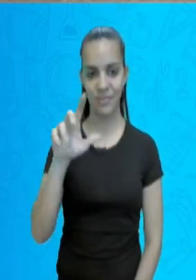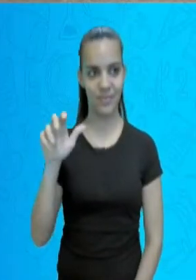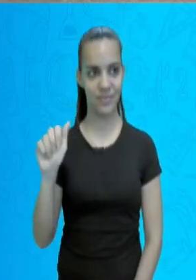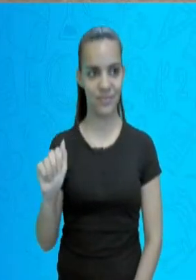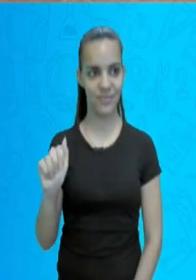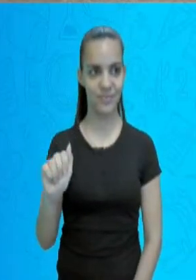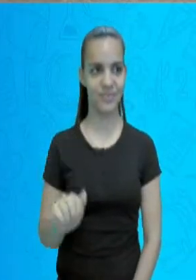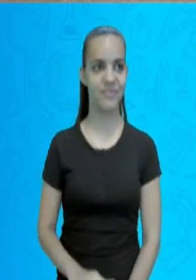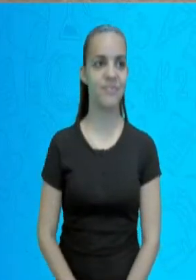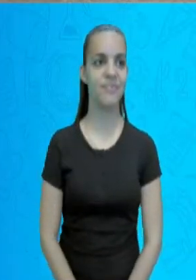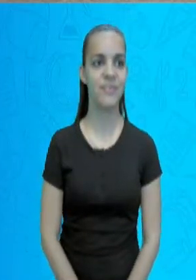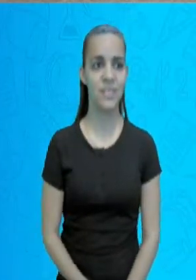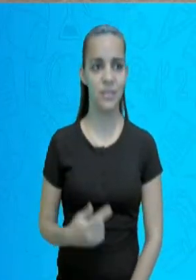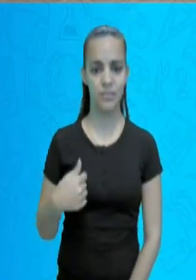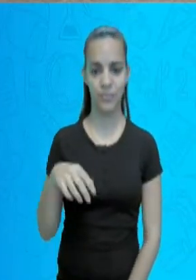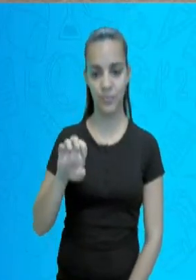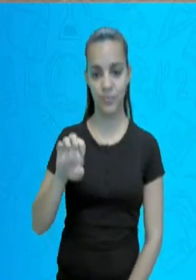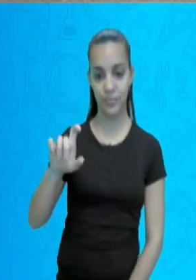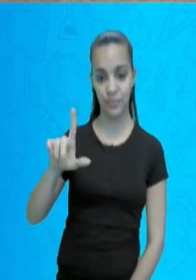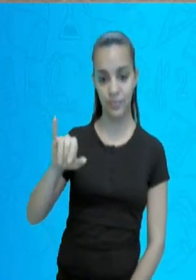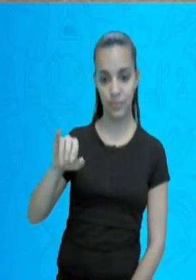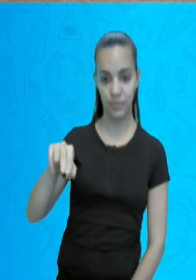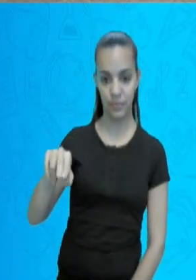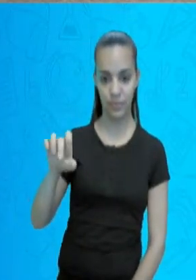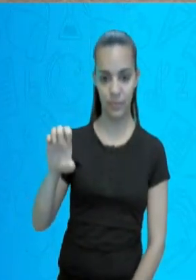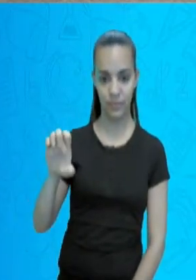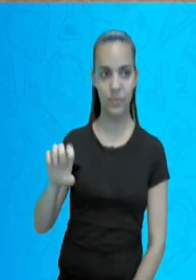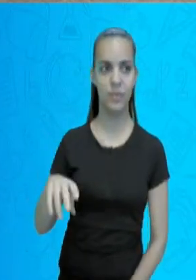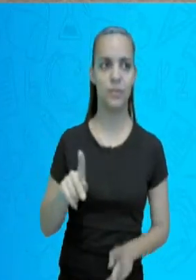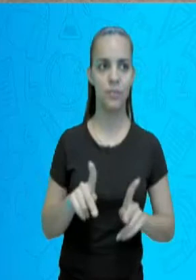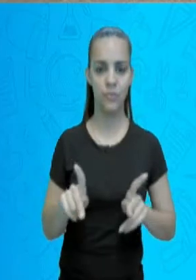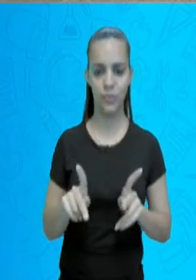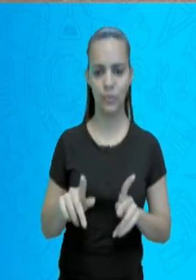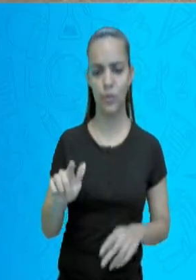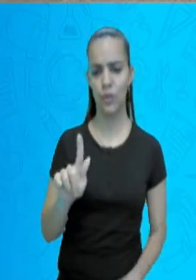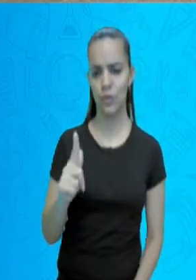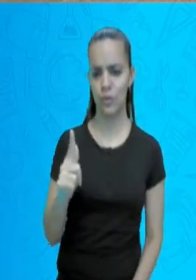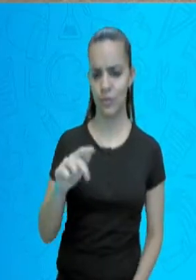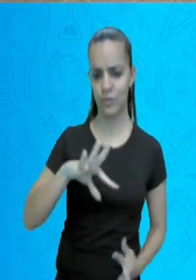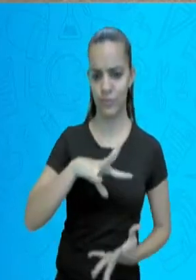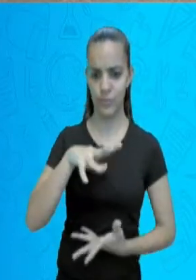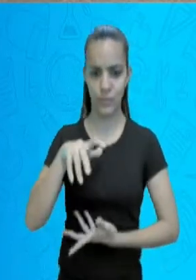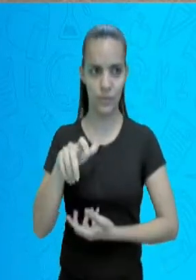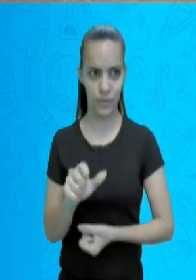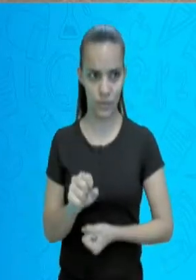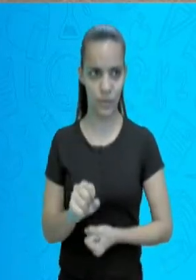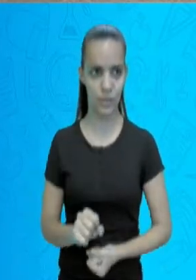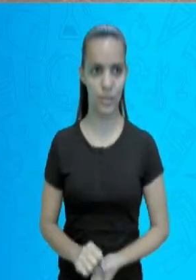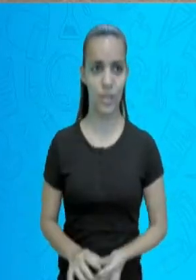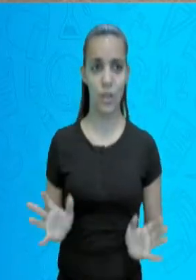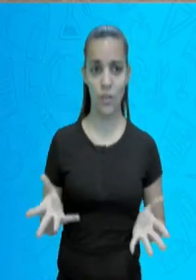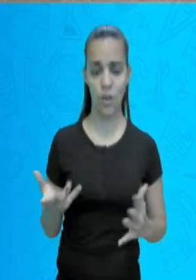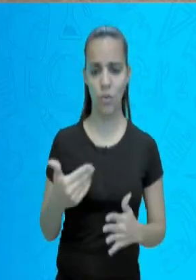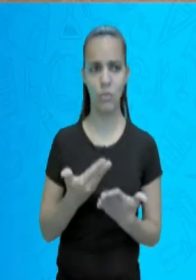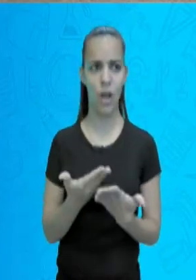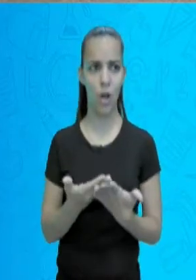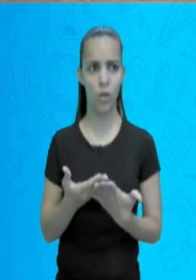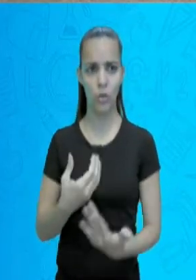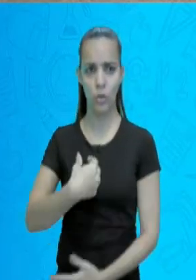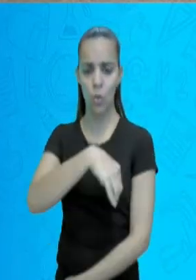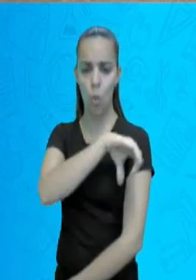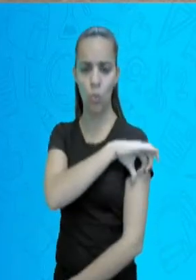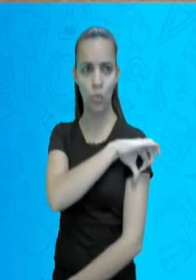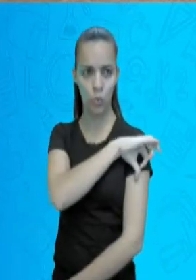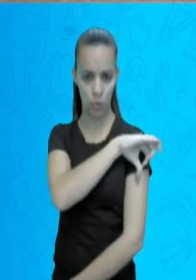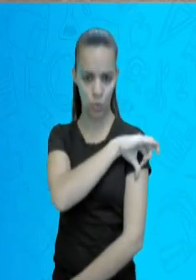Olá, estudantes. Eu sou Eliane, sua professora de Geografia. Nossa aula hoje é para o 9º